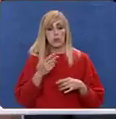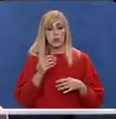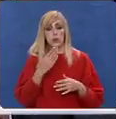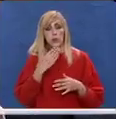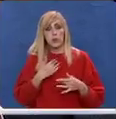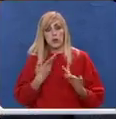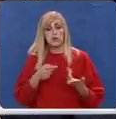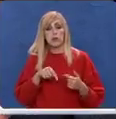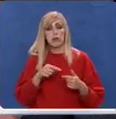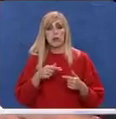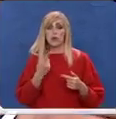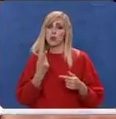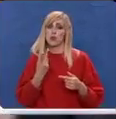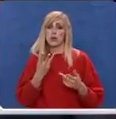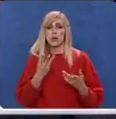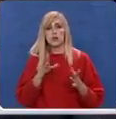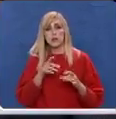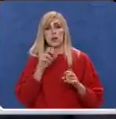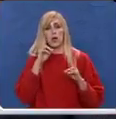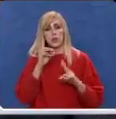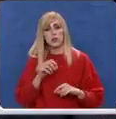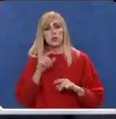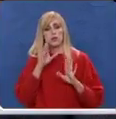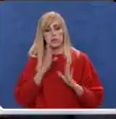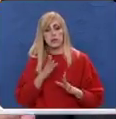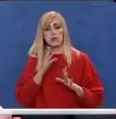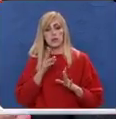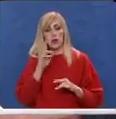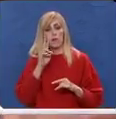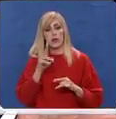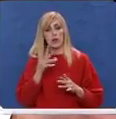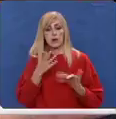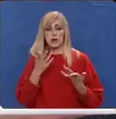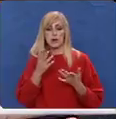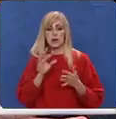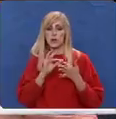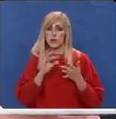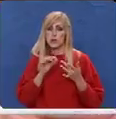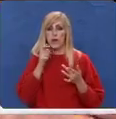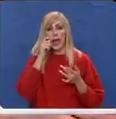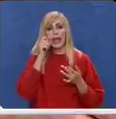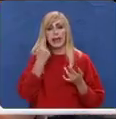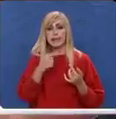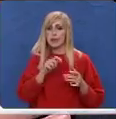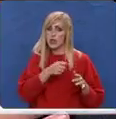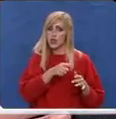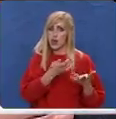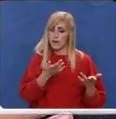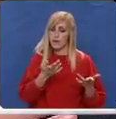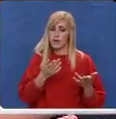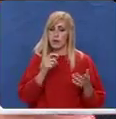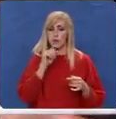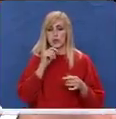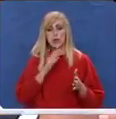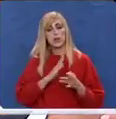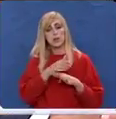com jack dois ou três histórias que a investigação tem que colocar financiamento nomeadamente quem é que tem a chave para poder